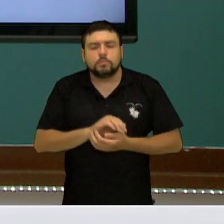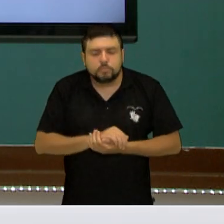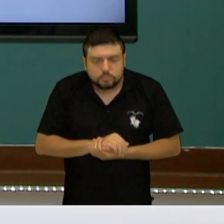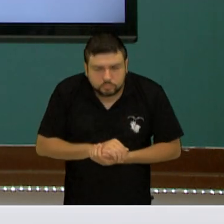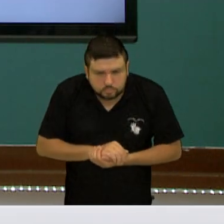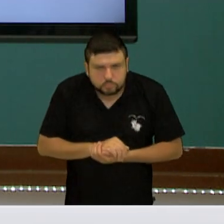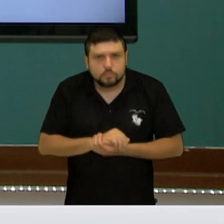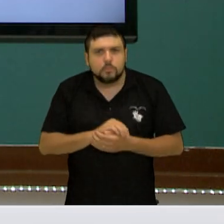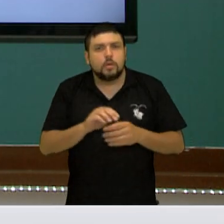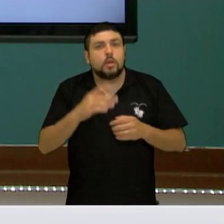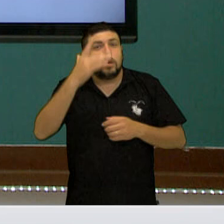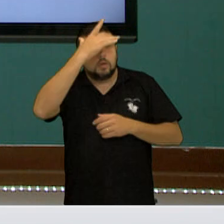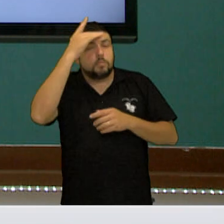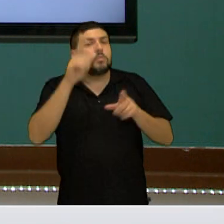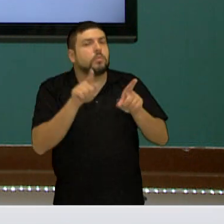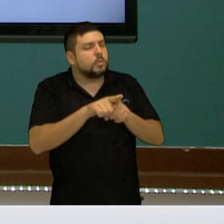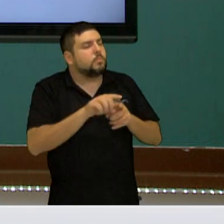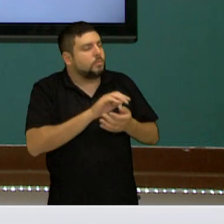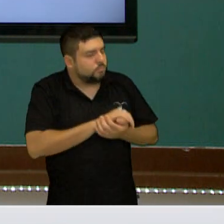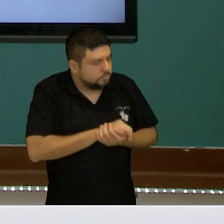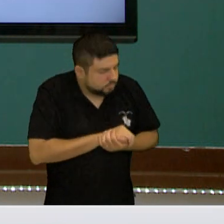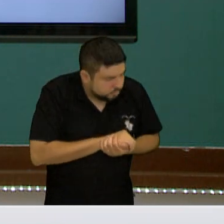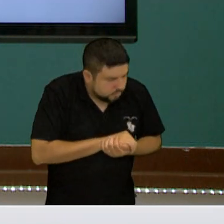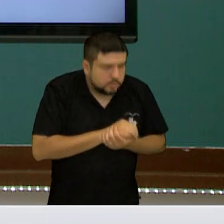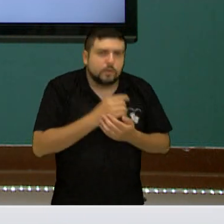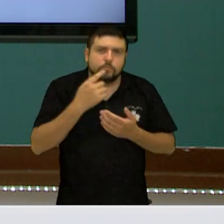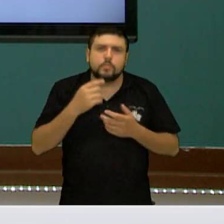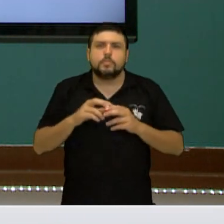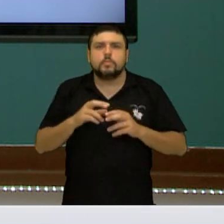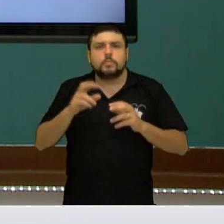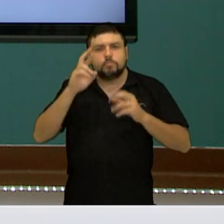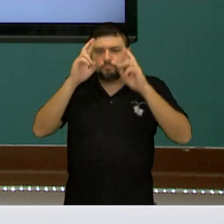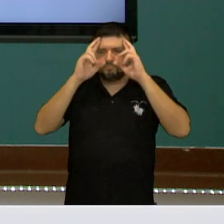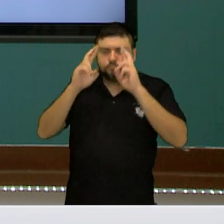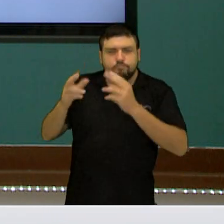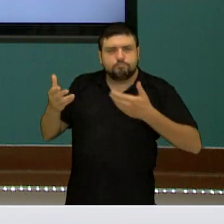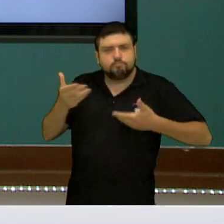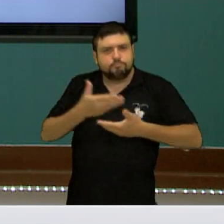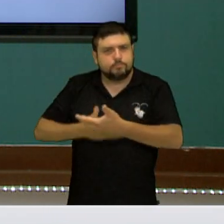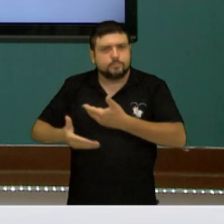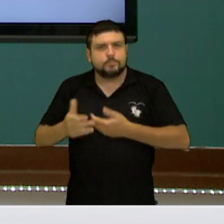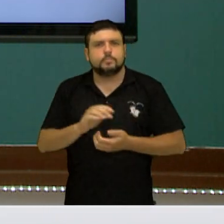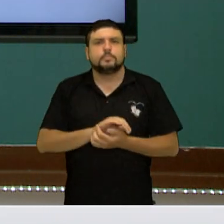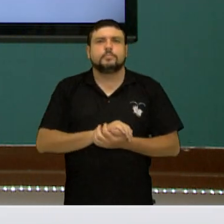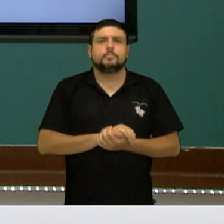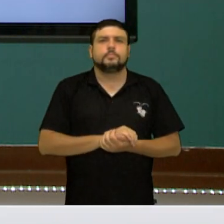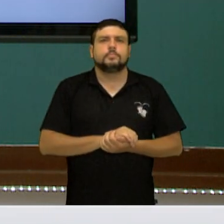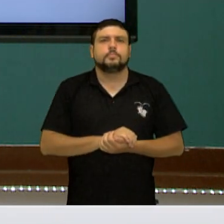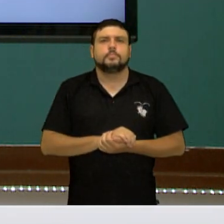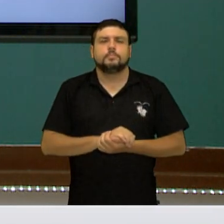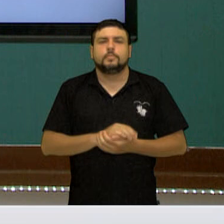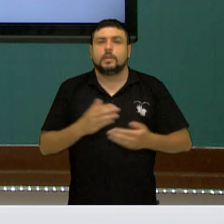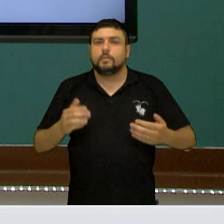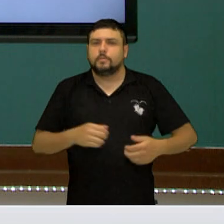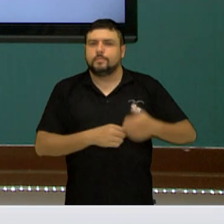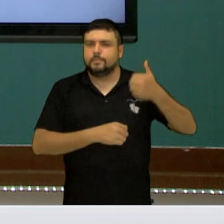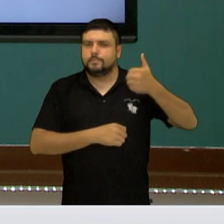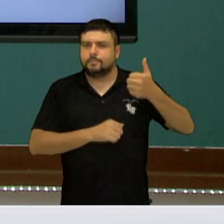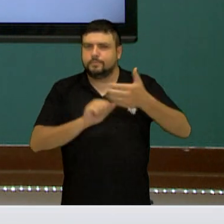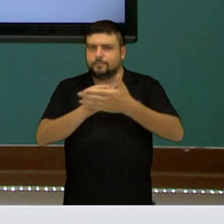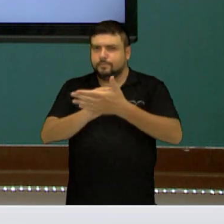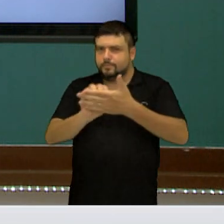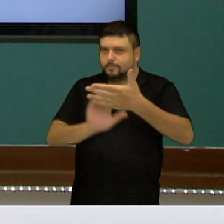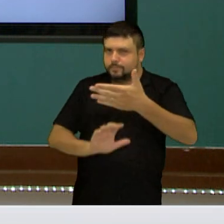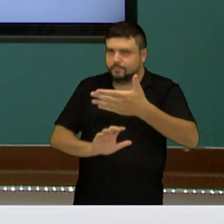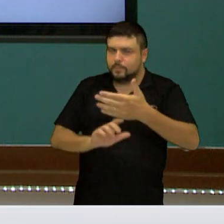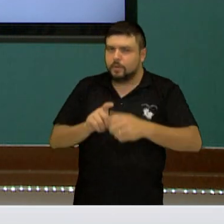pessoa devolve, curvando-se um pouco para você também. E vamos para o primeiro exercício. Eu vou ler com vocês